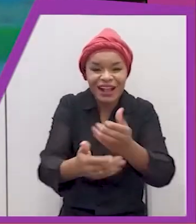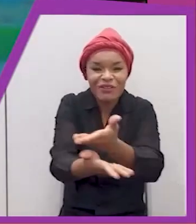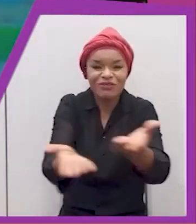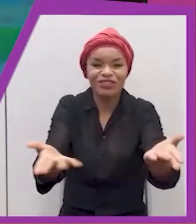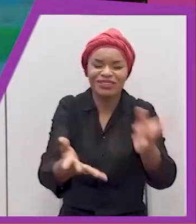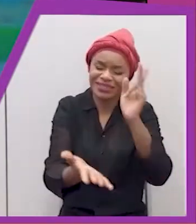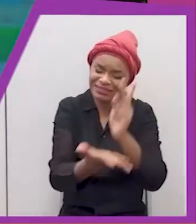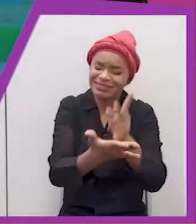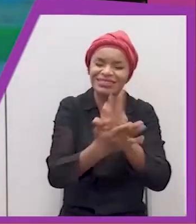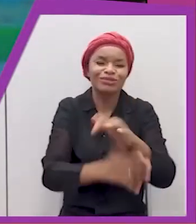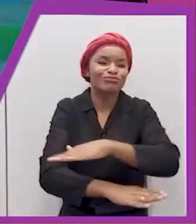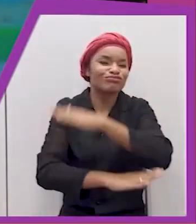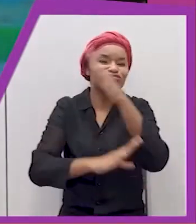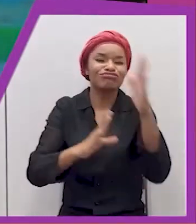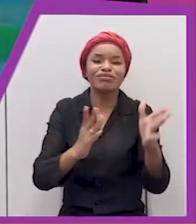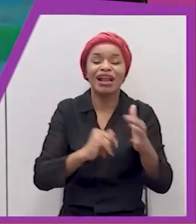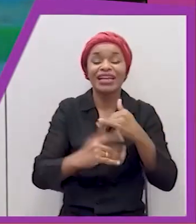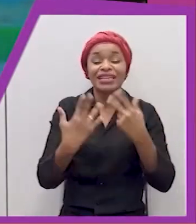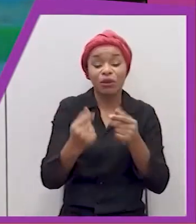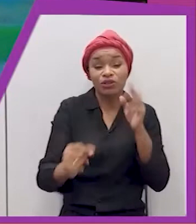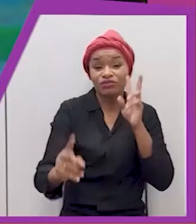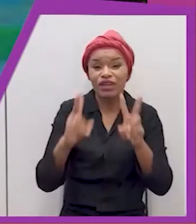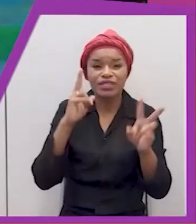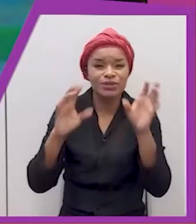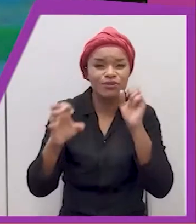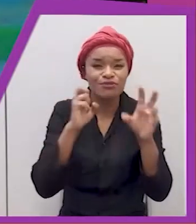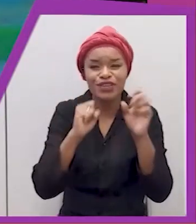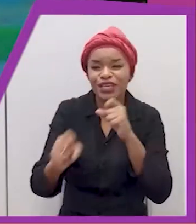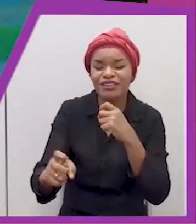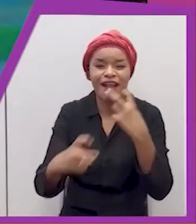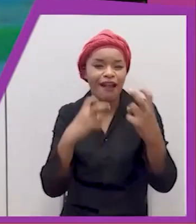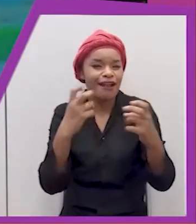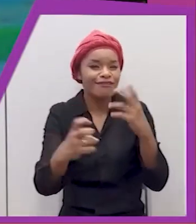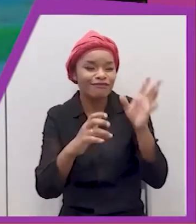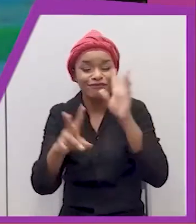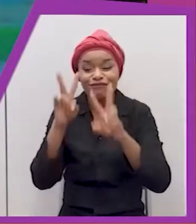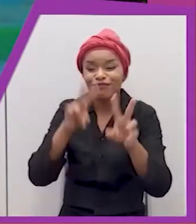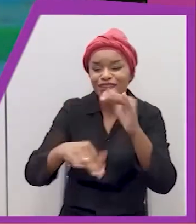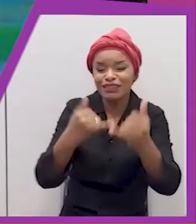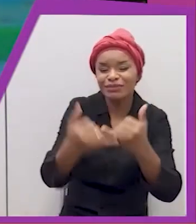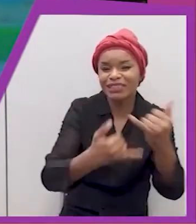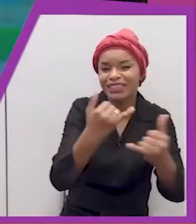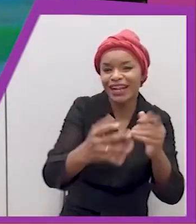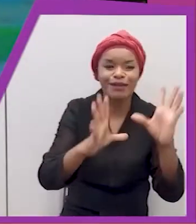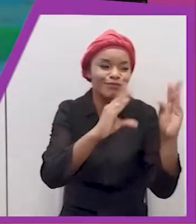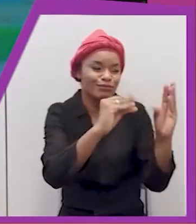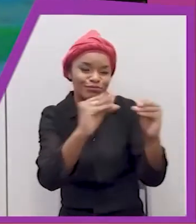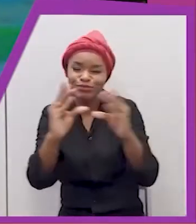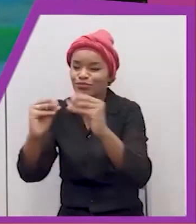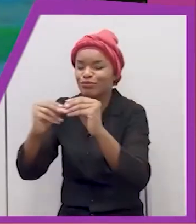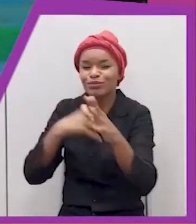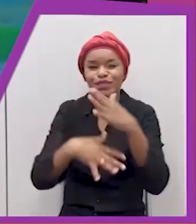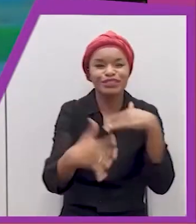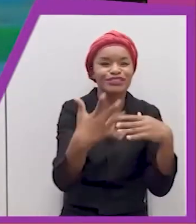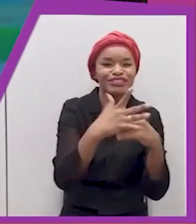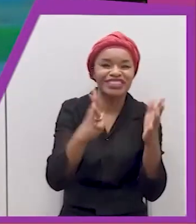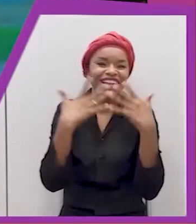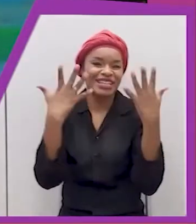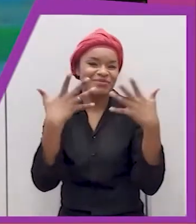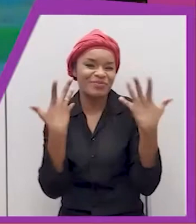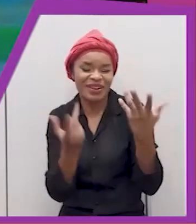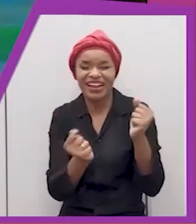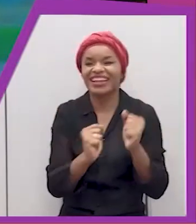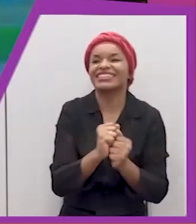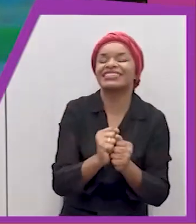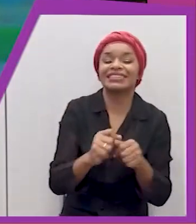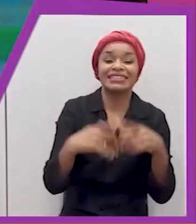autores as coisas que eles mais gostam de fazer eu falo por mim e acredito que falo por muitos autores é está assim frente